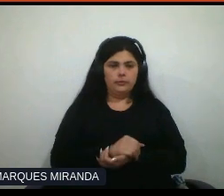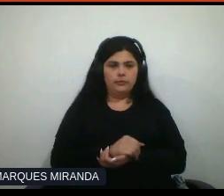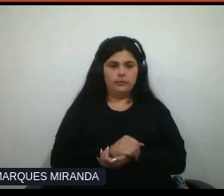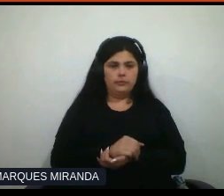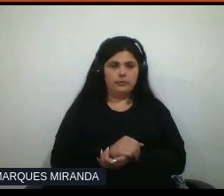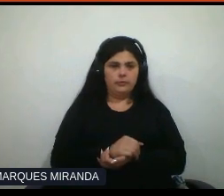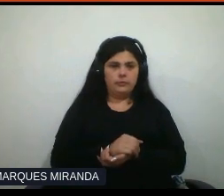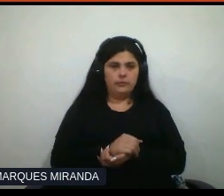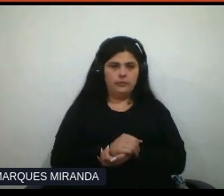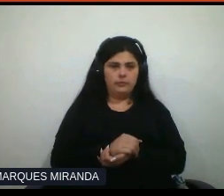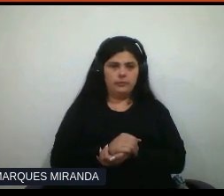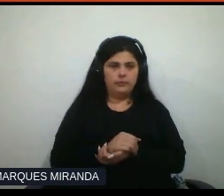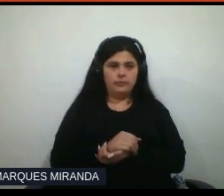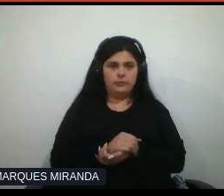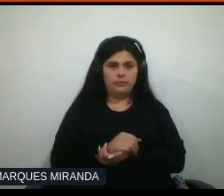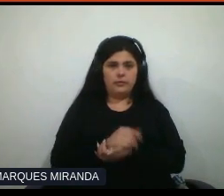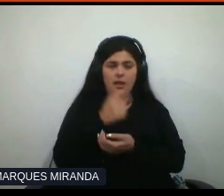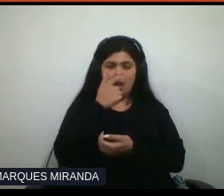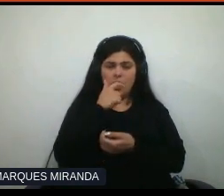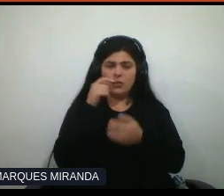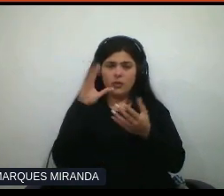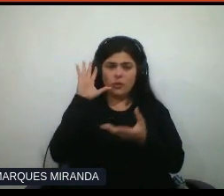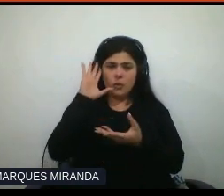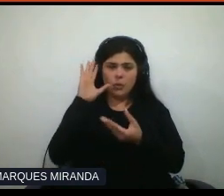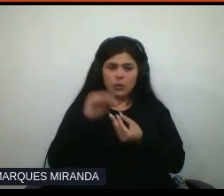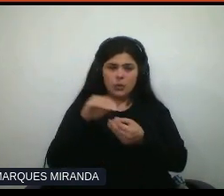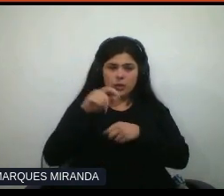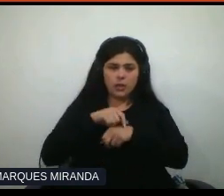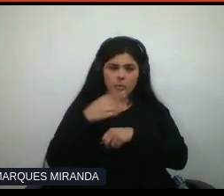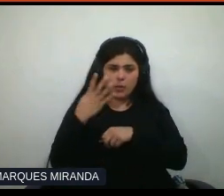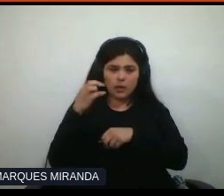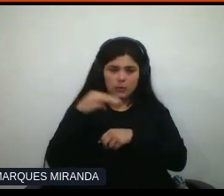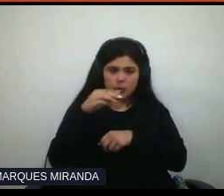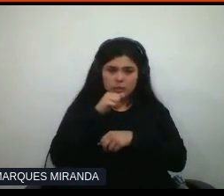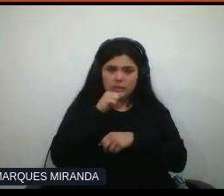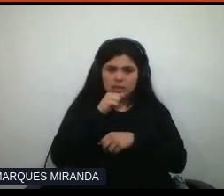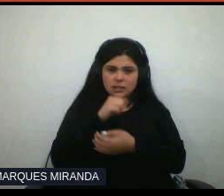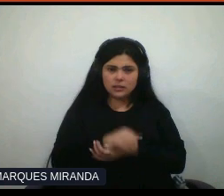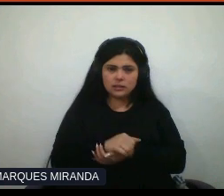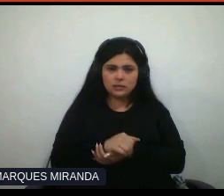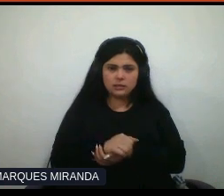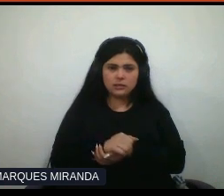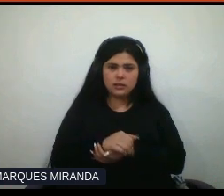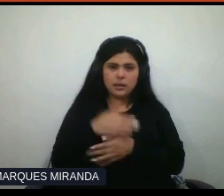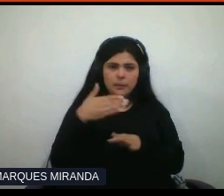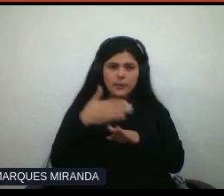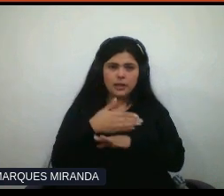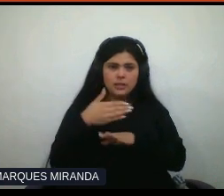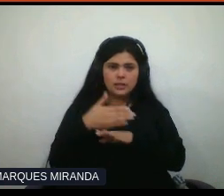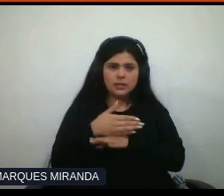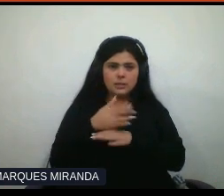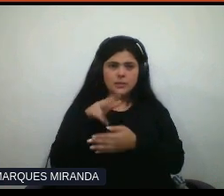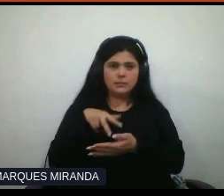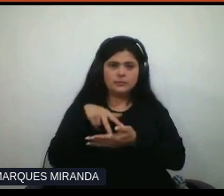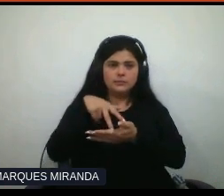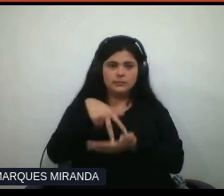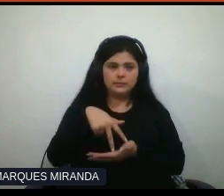Eu acho que, e aí eu finalizo, acho que meu tempo tem mais 4 minutos. Participem, se